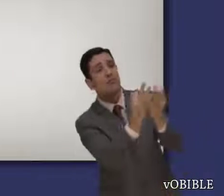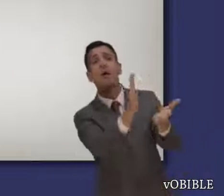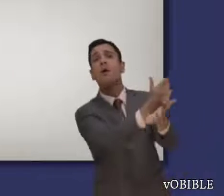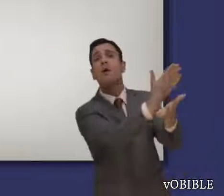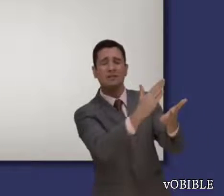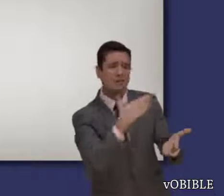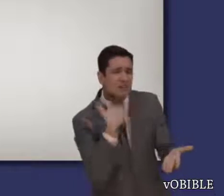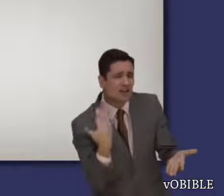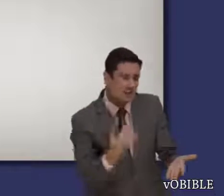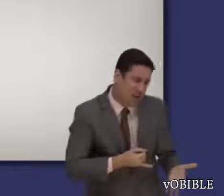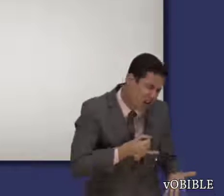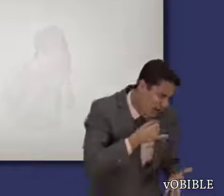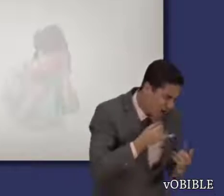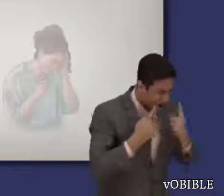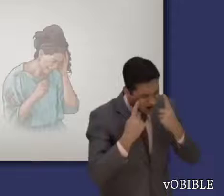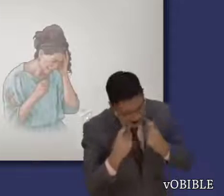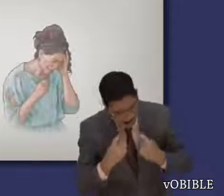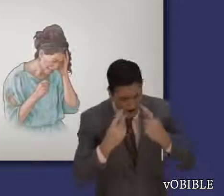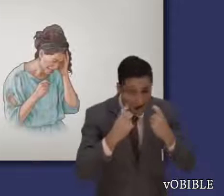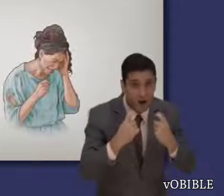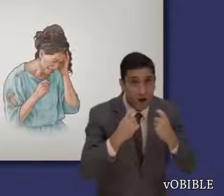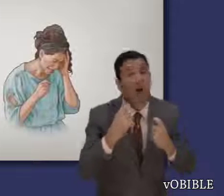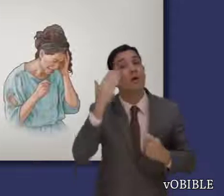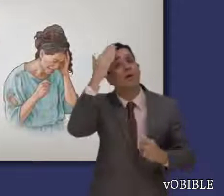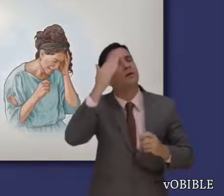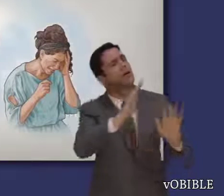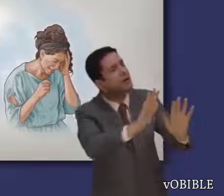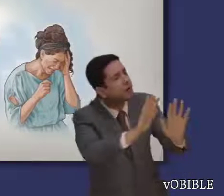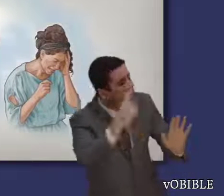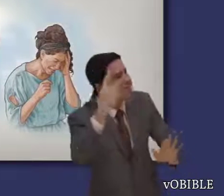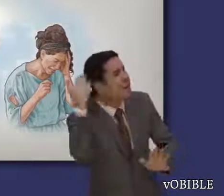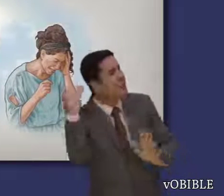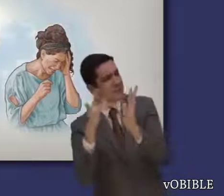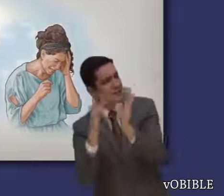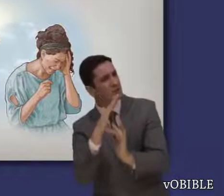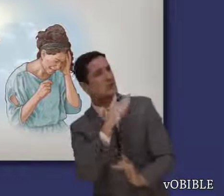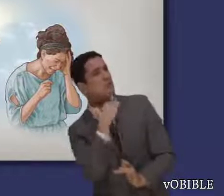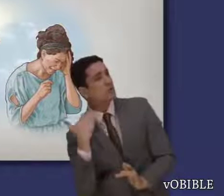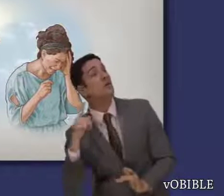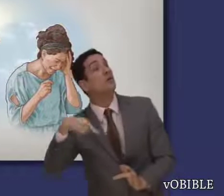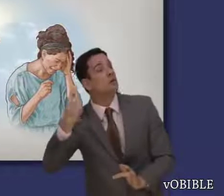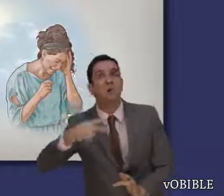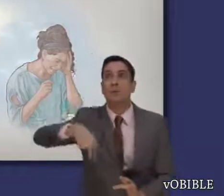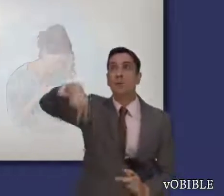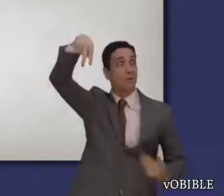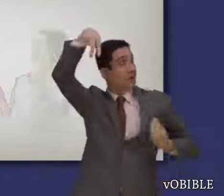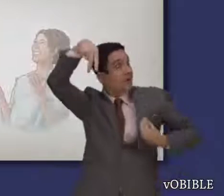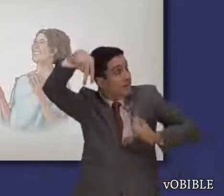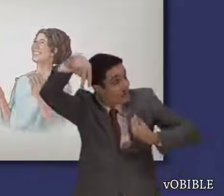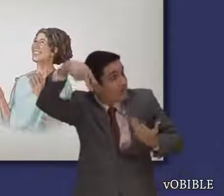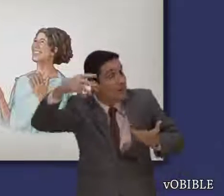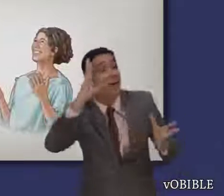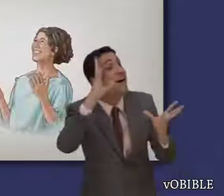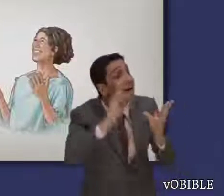No capítulo 4, Paulo consola aqueles que perderam alguém. A ressurreição de Jesus é uma garantia de que aqueles